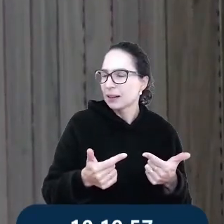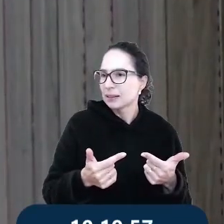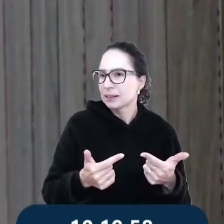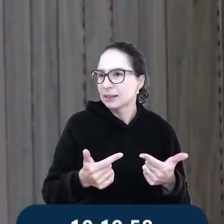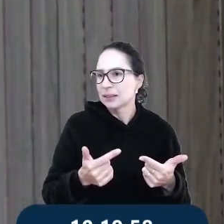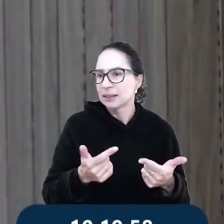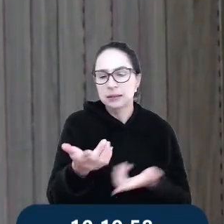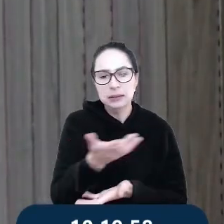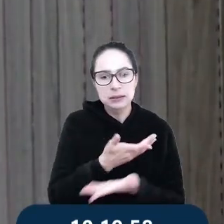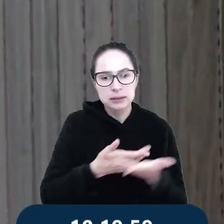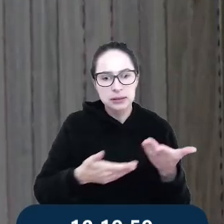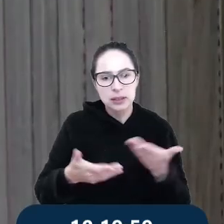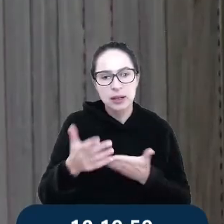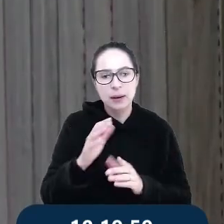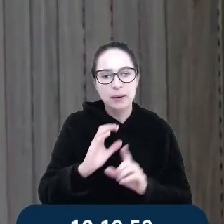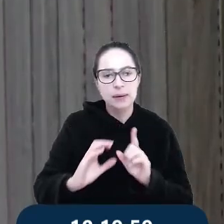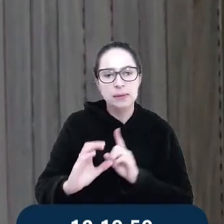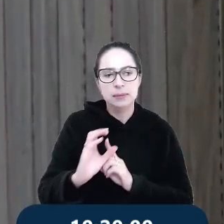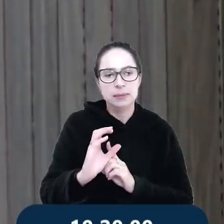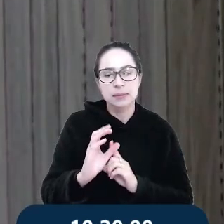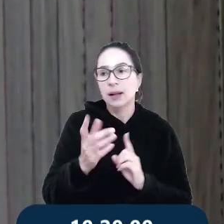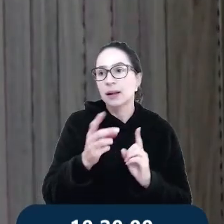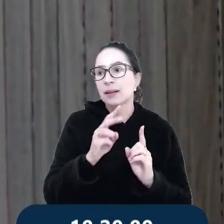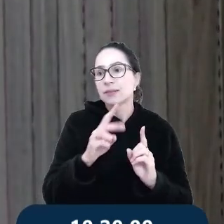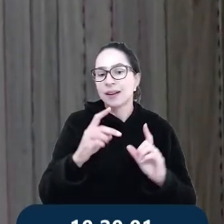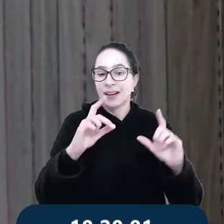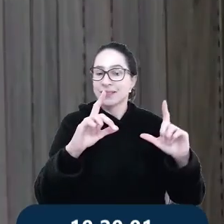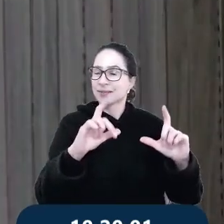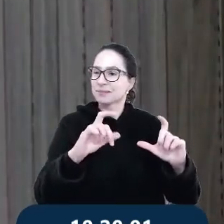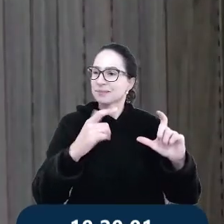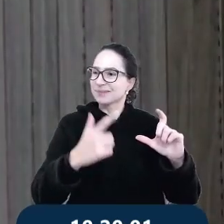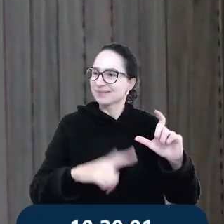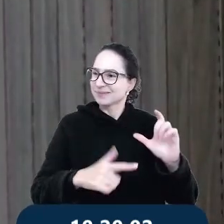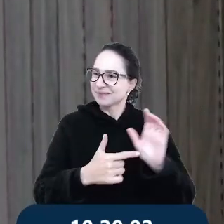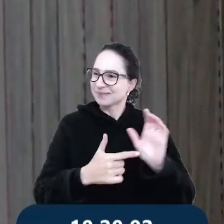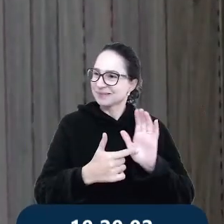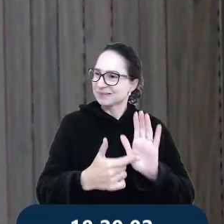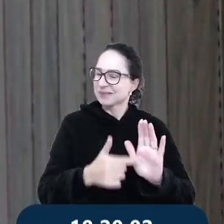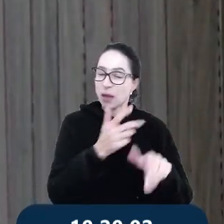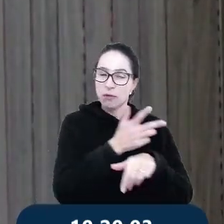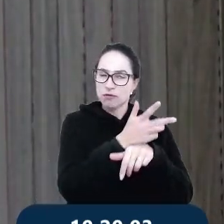Vai lá e tira outra foto, ou faz um filme. Ó, vai ganhar um pontaço se fizer isso.